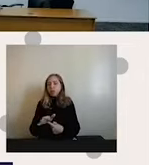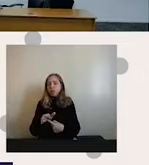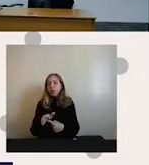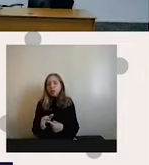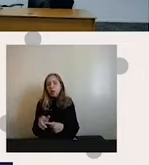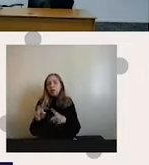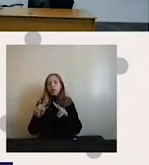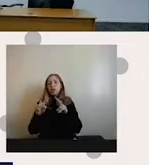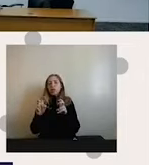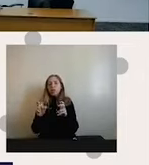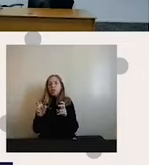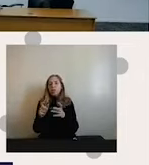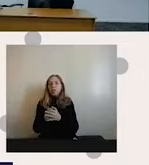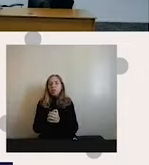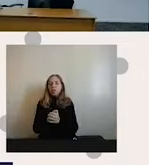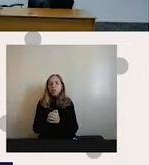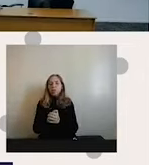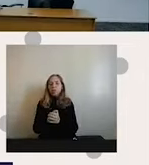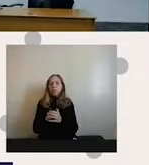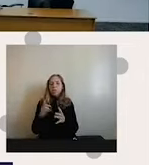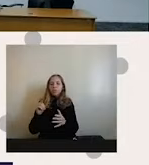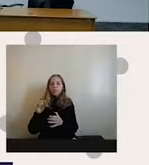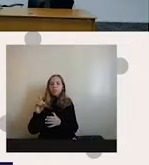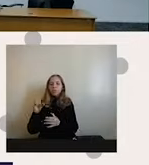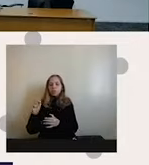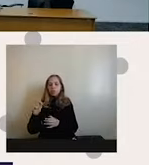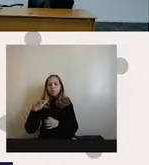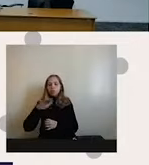nos dados que a gente apresenta no geral.